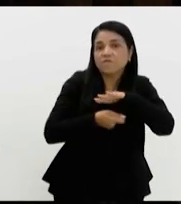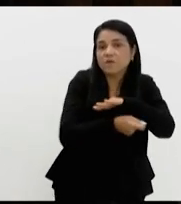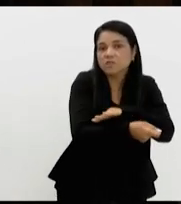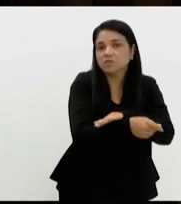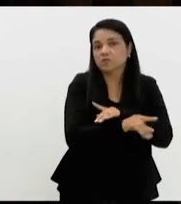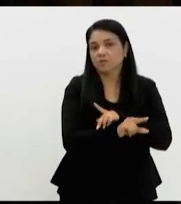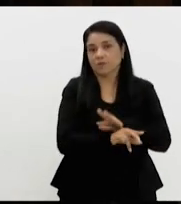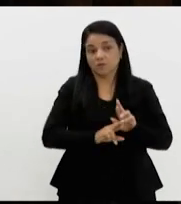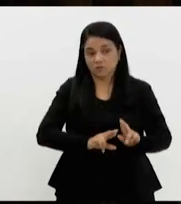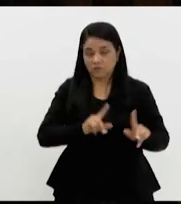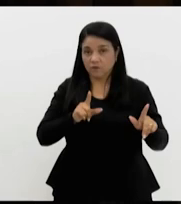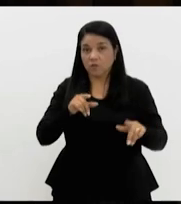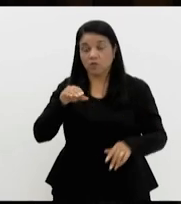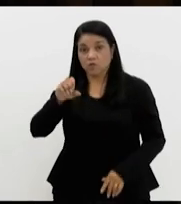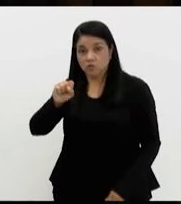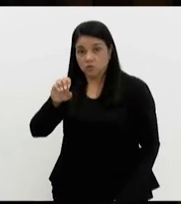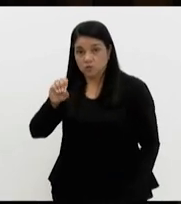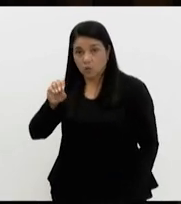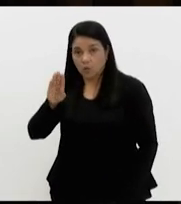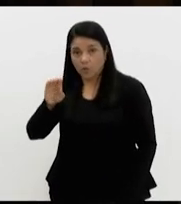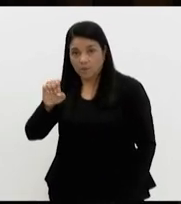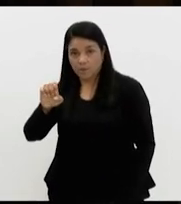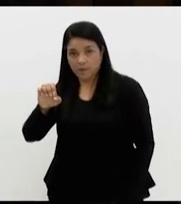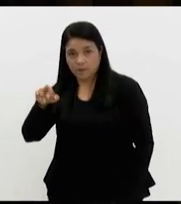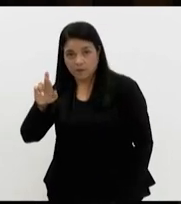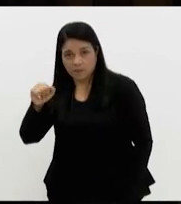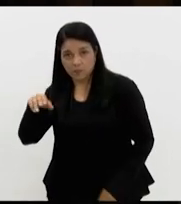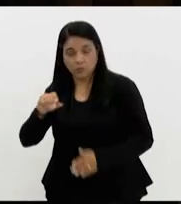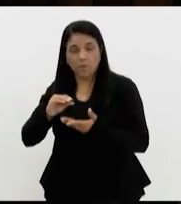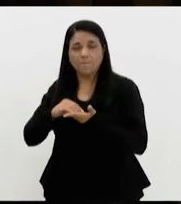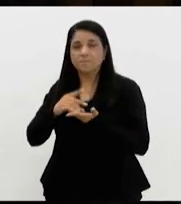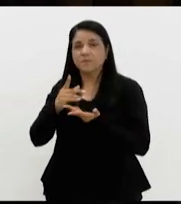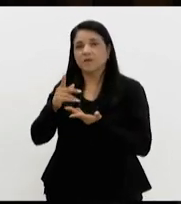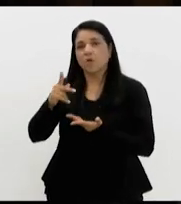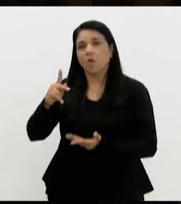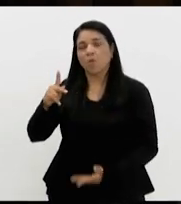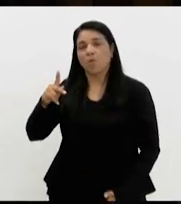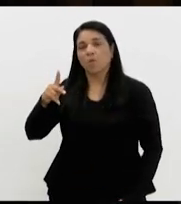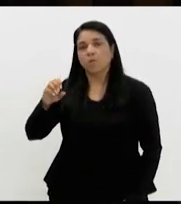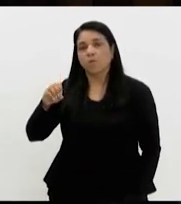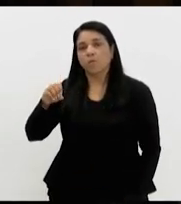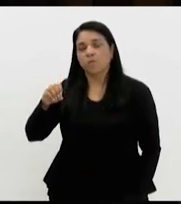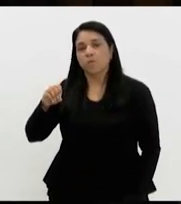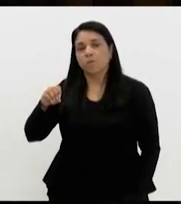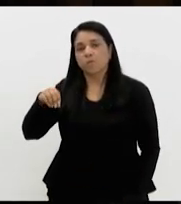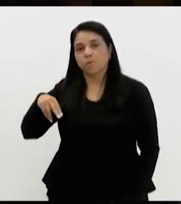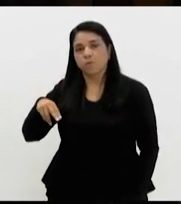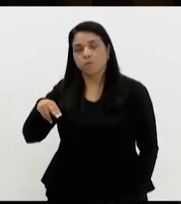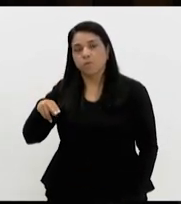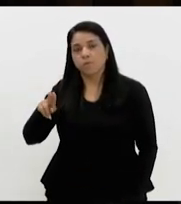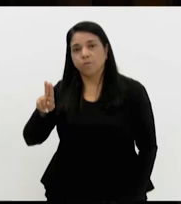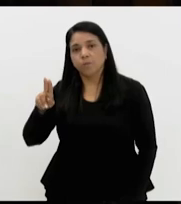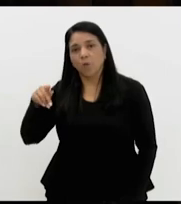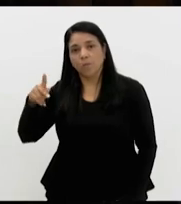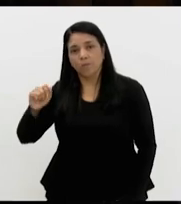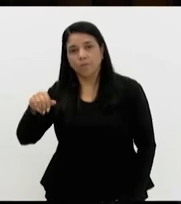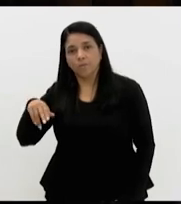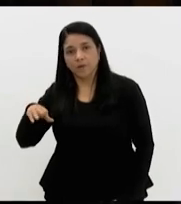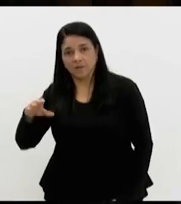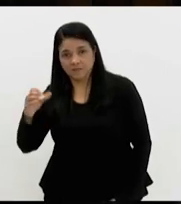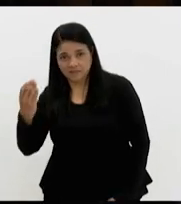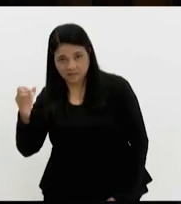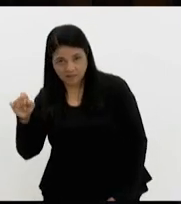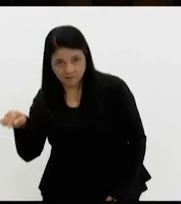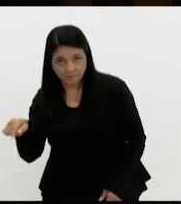investimentos? O soberano é uma espécie de poupança que serve para equalizar receitas quando tem queda de arrecadação. O